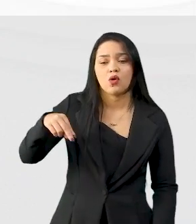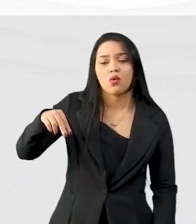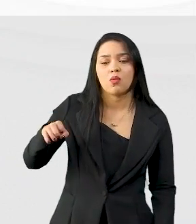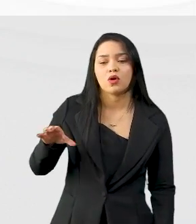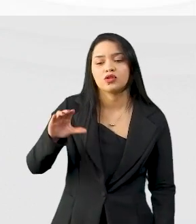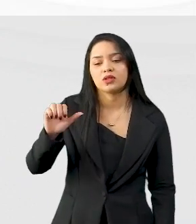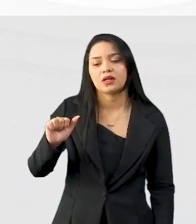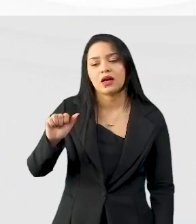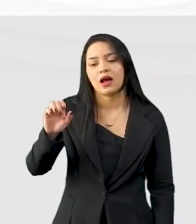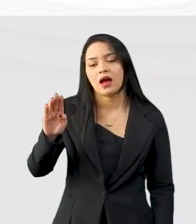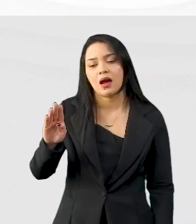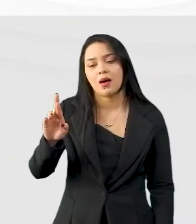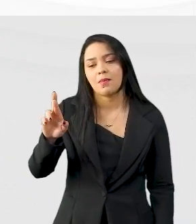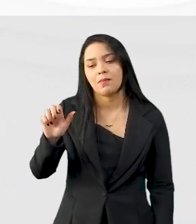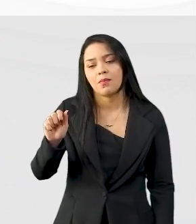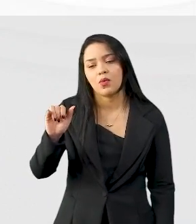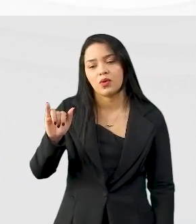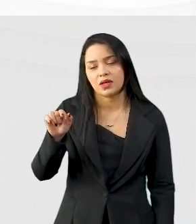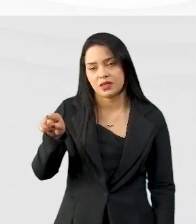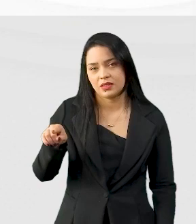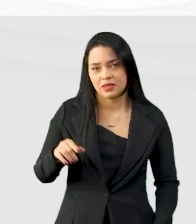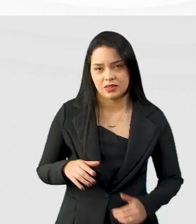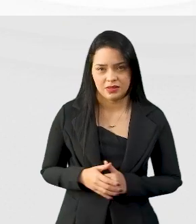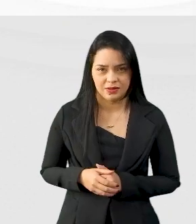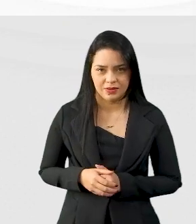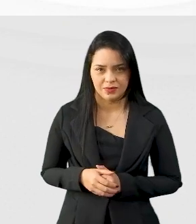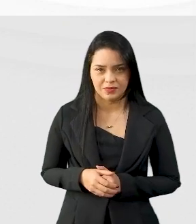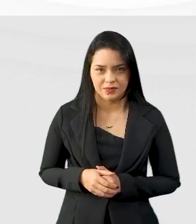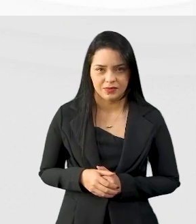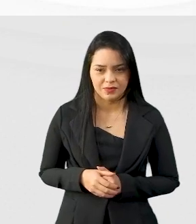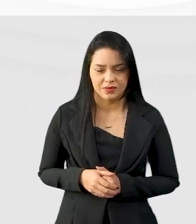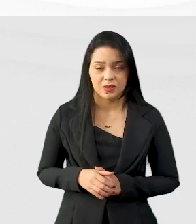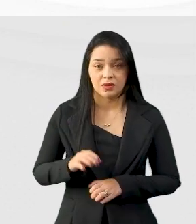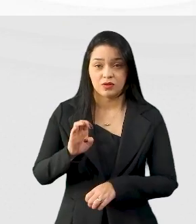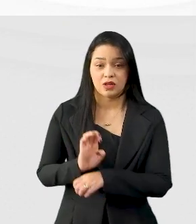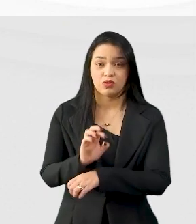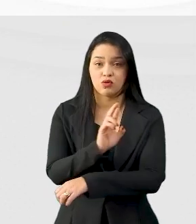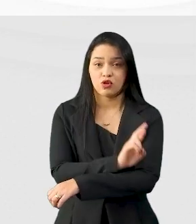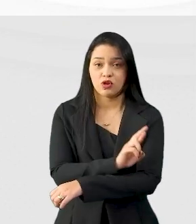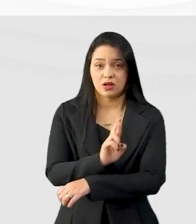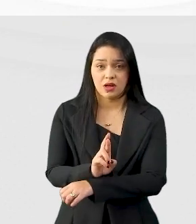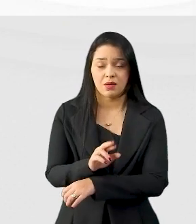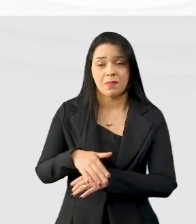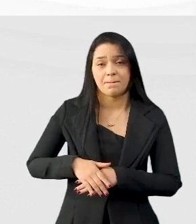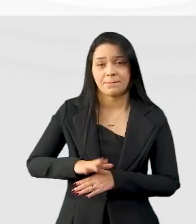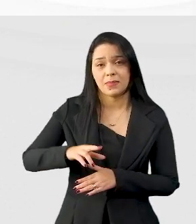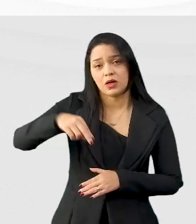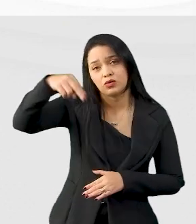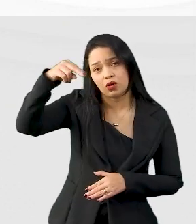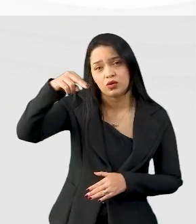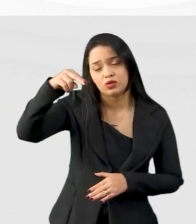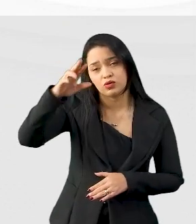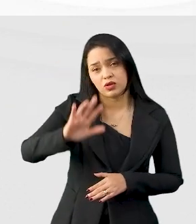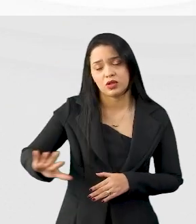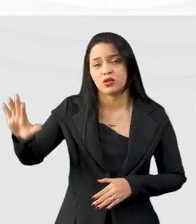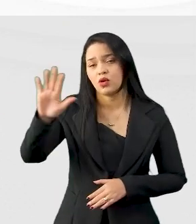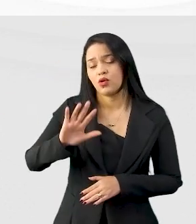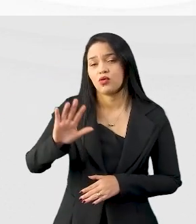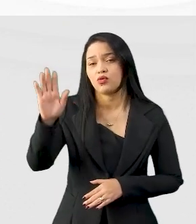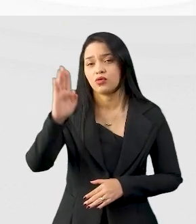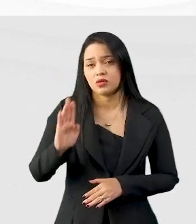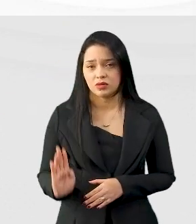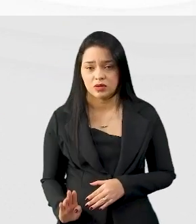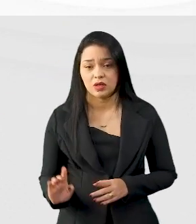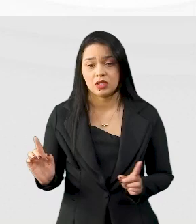no estado de Roraima, marca bem aqui, ó. Monte Caburaí é o ponto mais ao norte do território nacional. E o